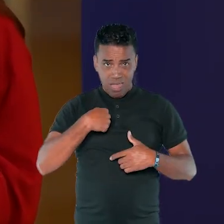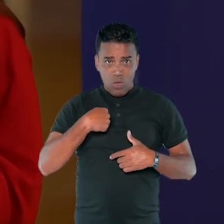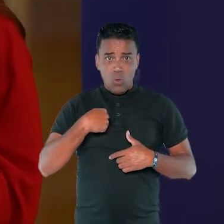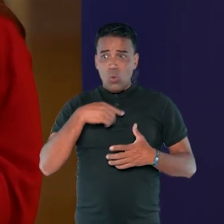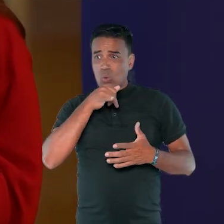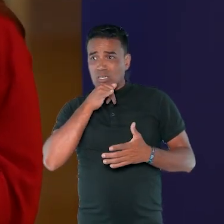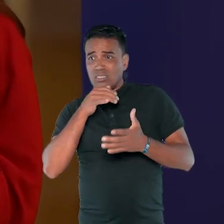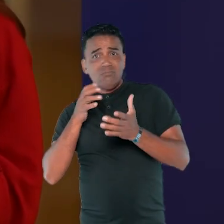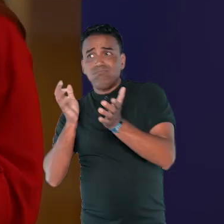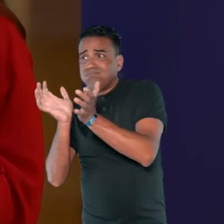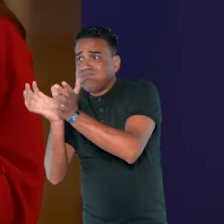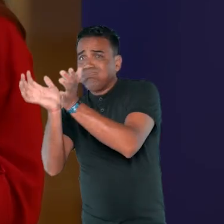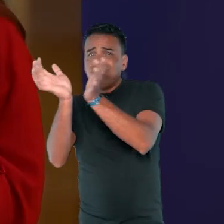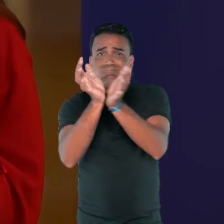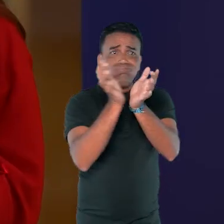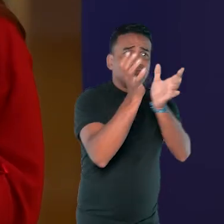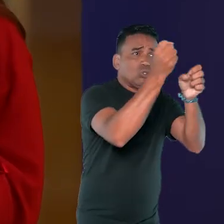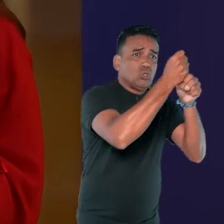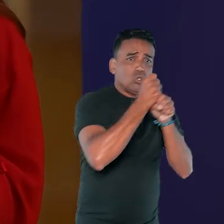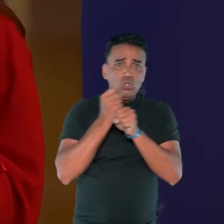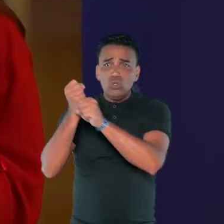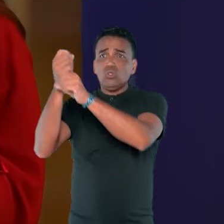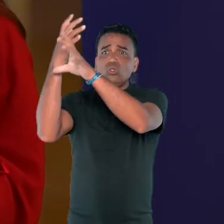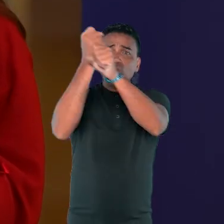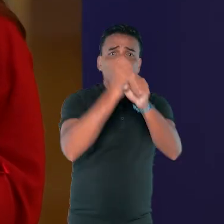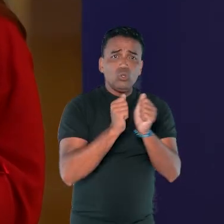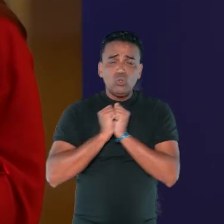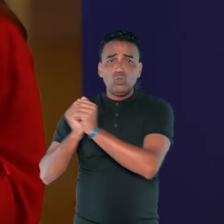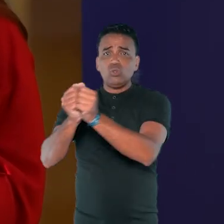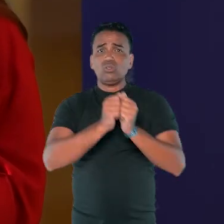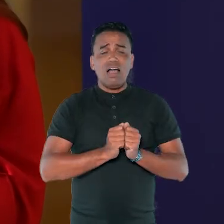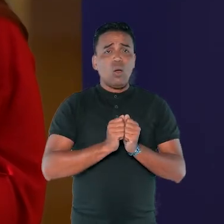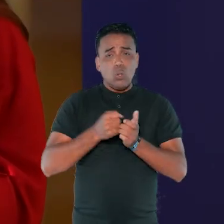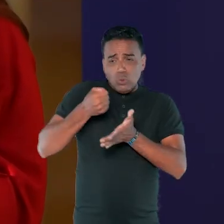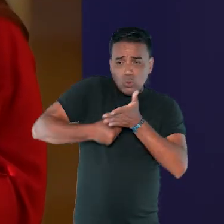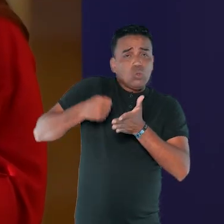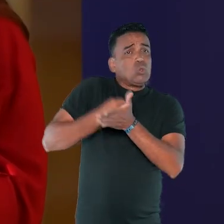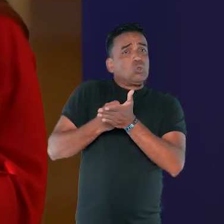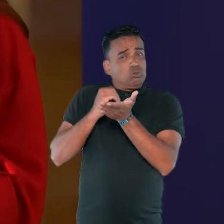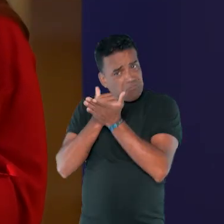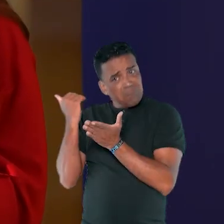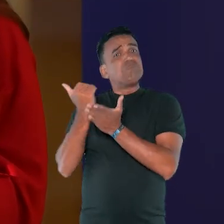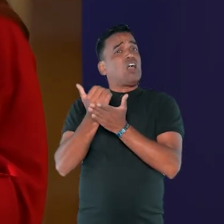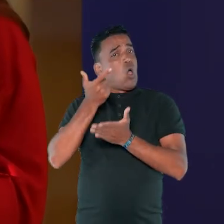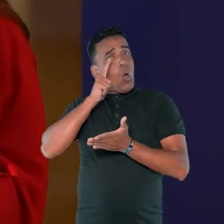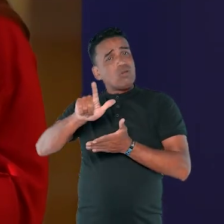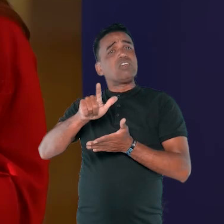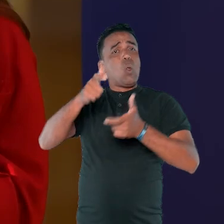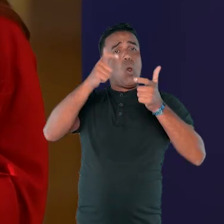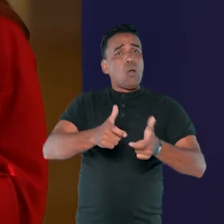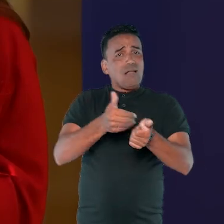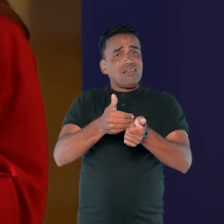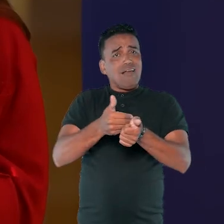que sobraram, os que se arrependeram, os que sobreviveram em suas tocas e num seminário